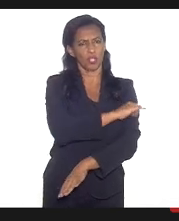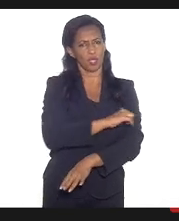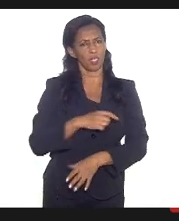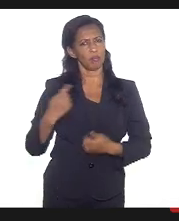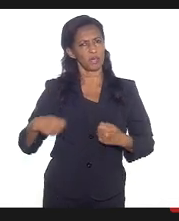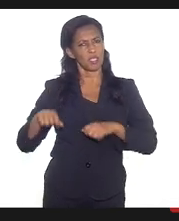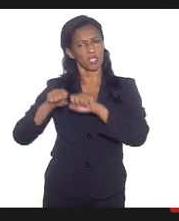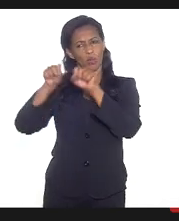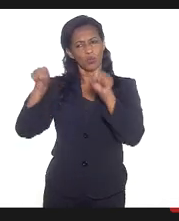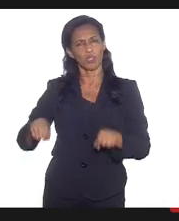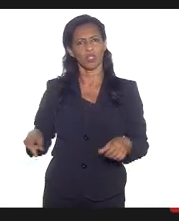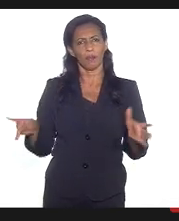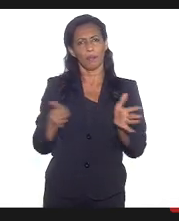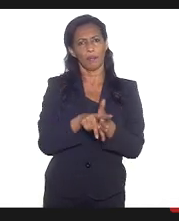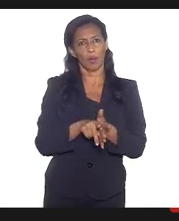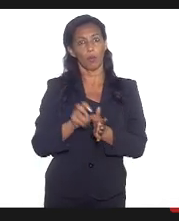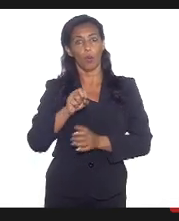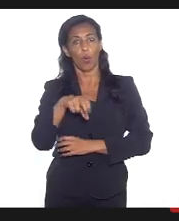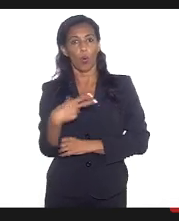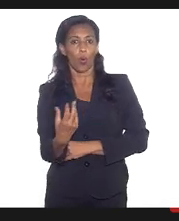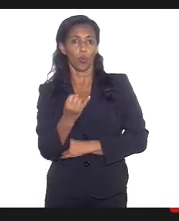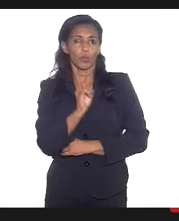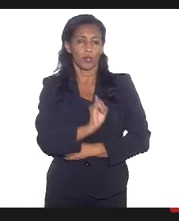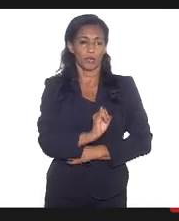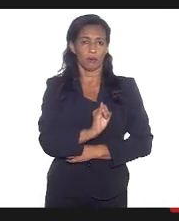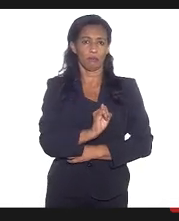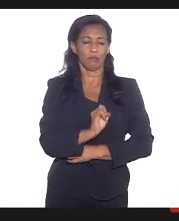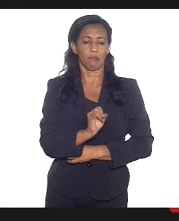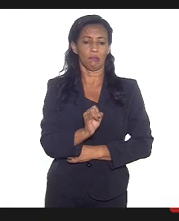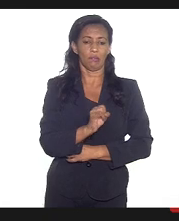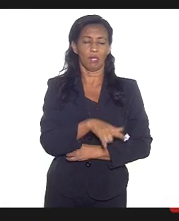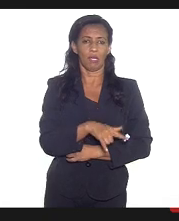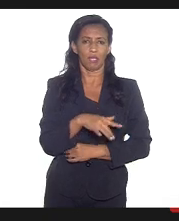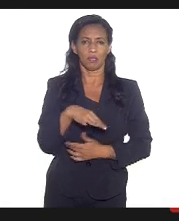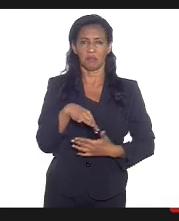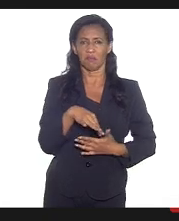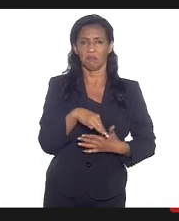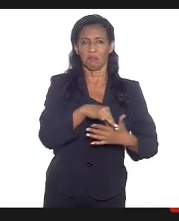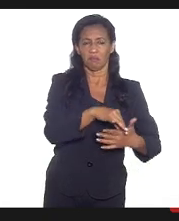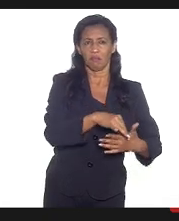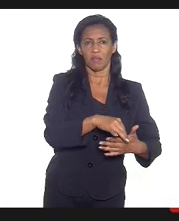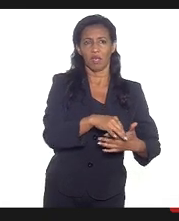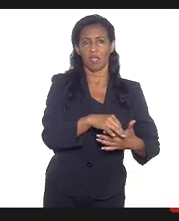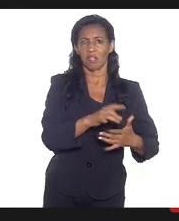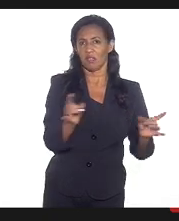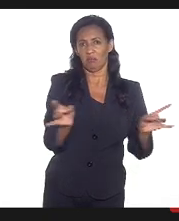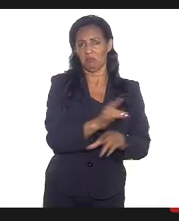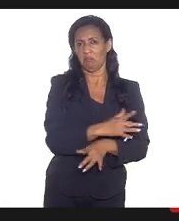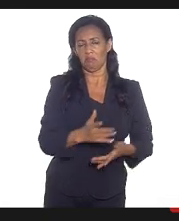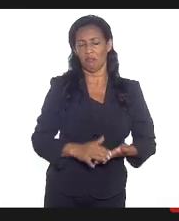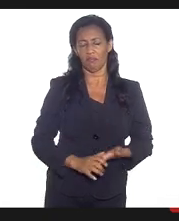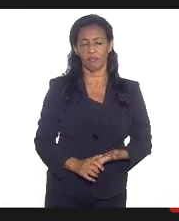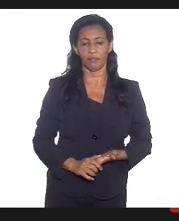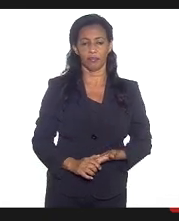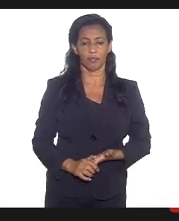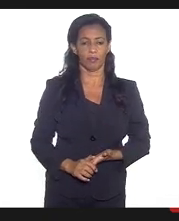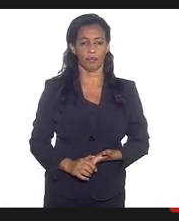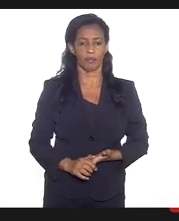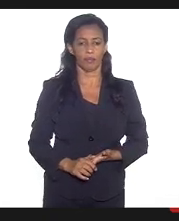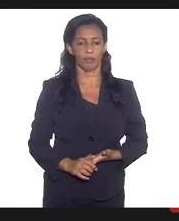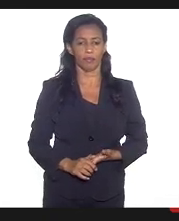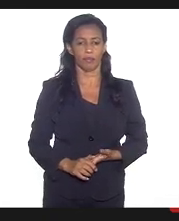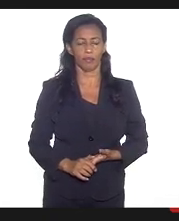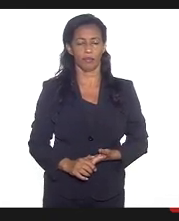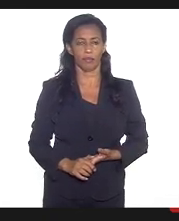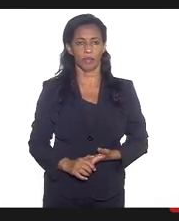né? Ou se essa recepção a que ele mencionou é o suficiente. E a outra questão, eu fiquei